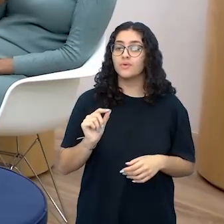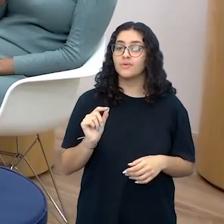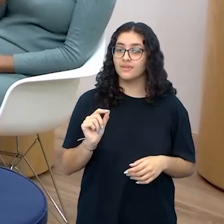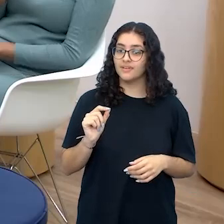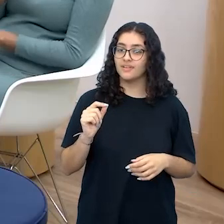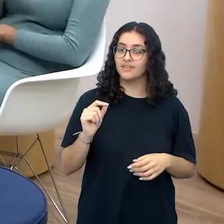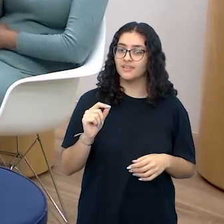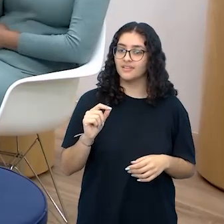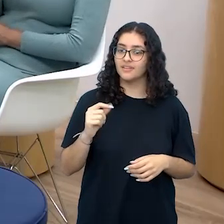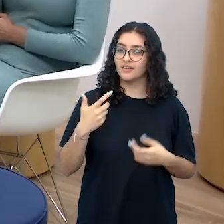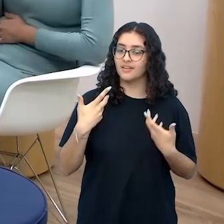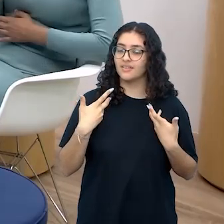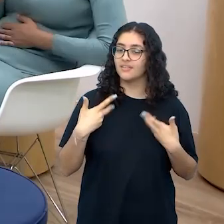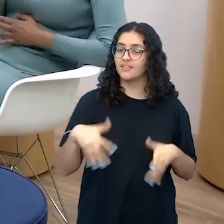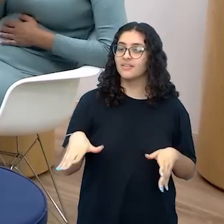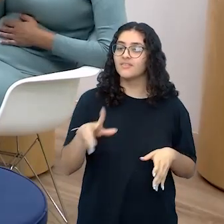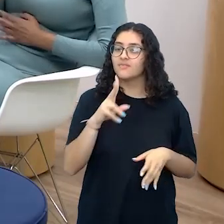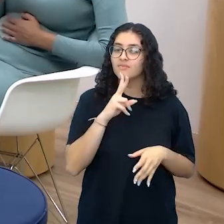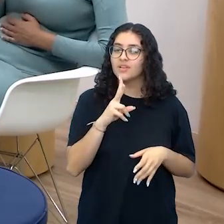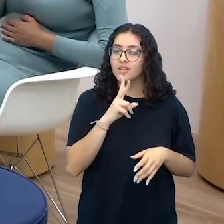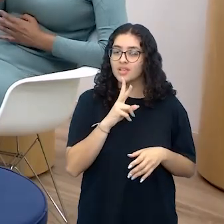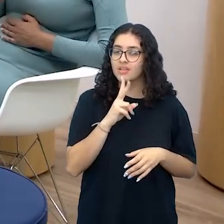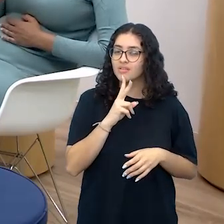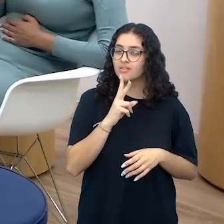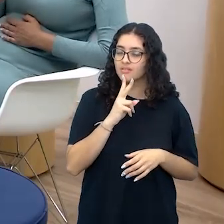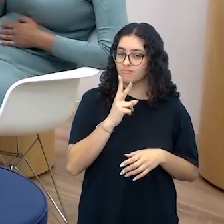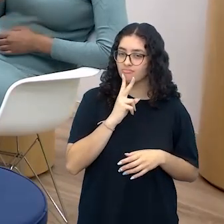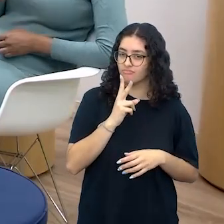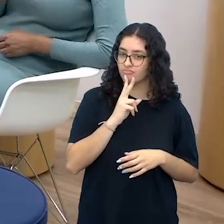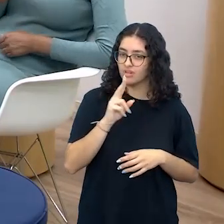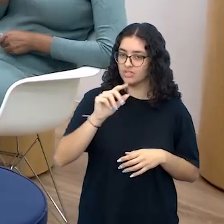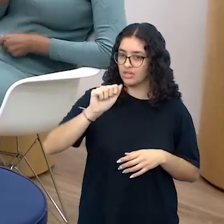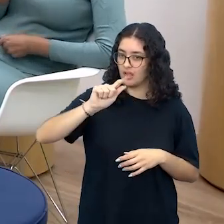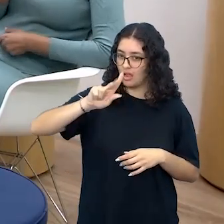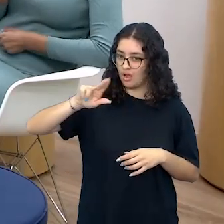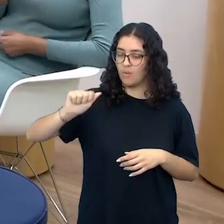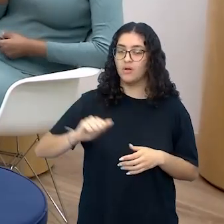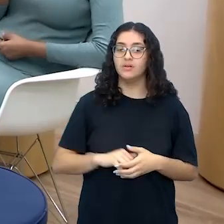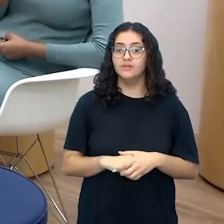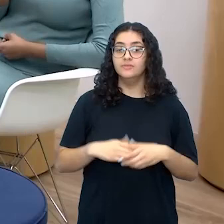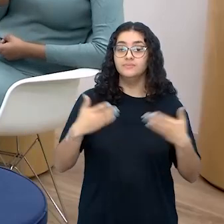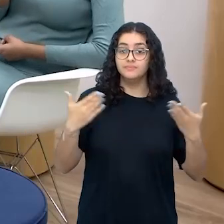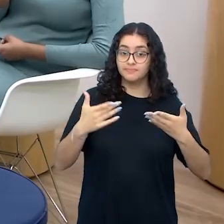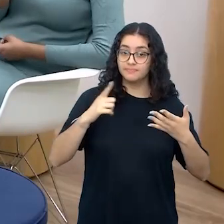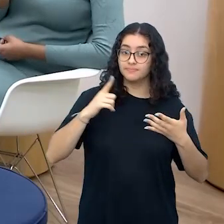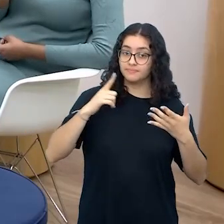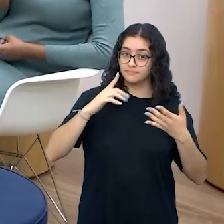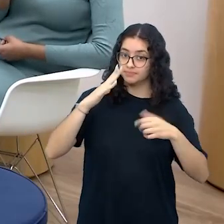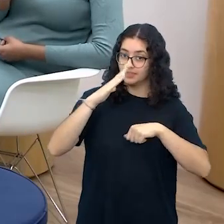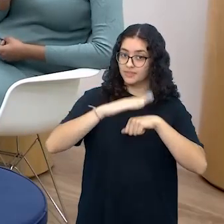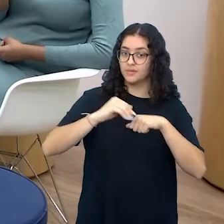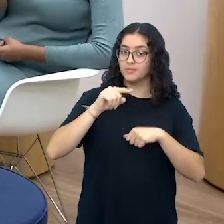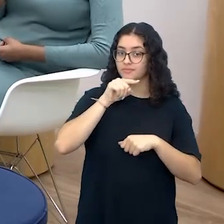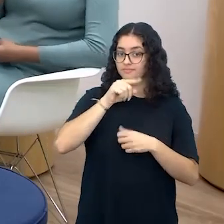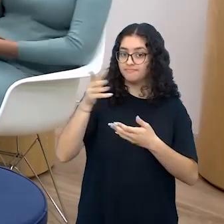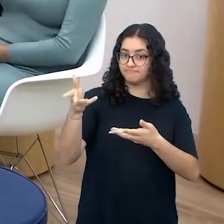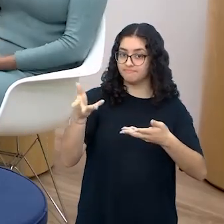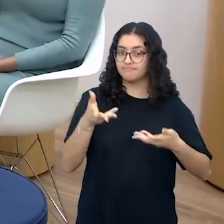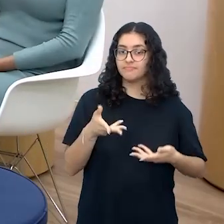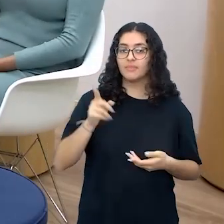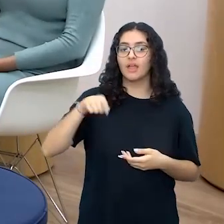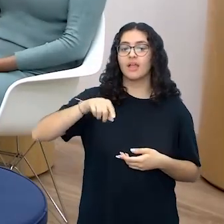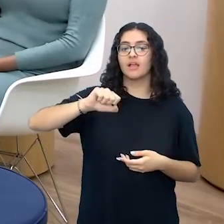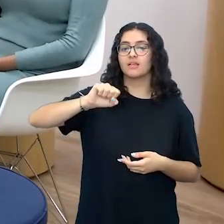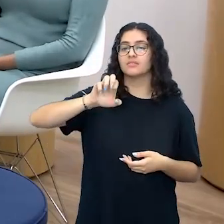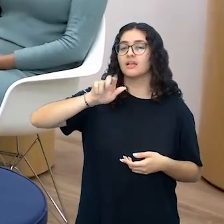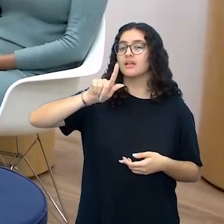vestido, né, a redundância, um verde água, né, Tere? E a gente hoje tem um convidado aqui ao nosso lado, que é o Sérgio.